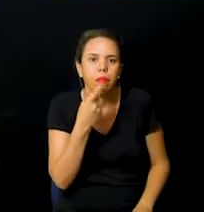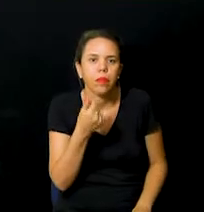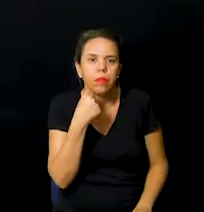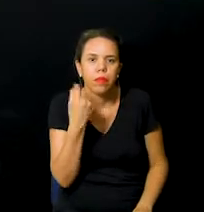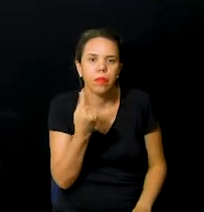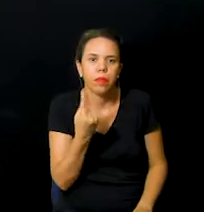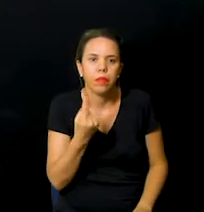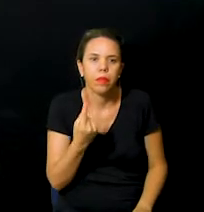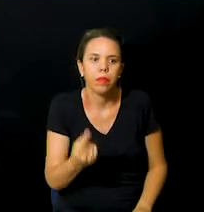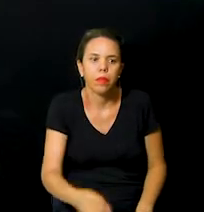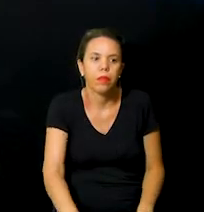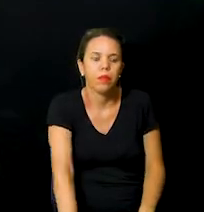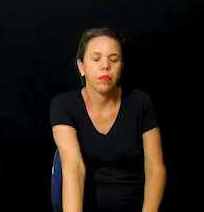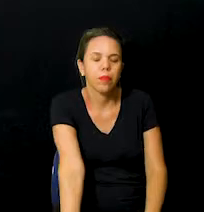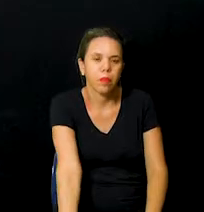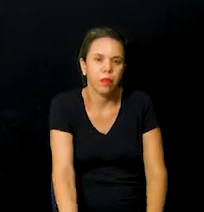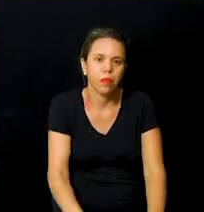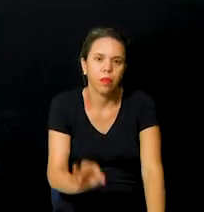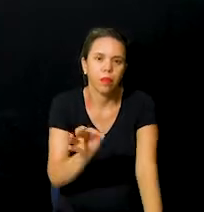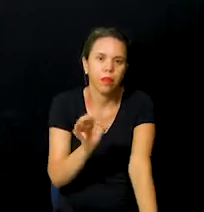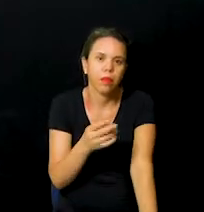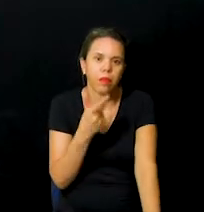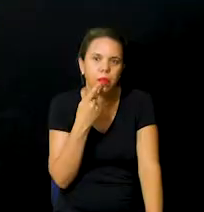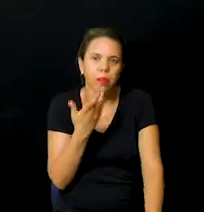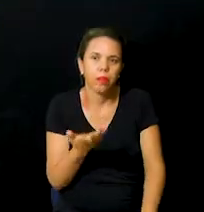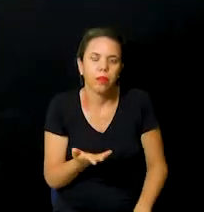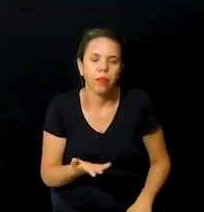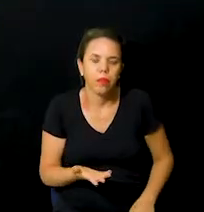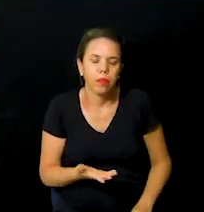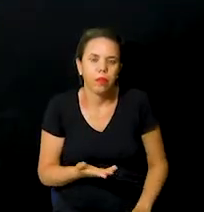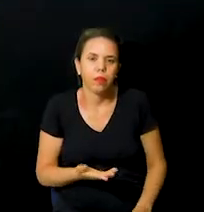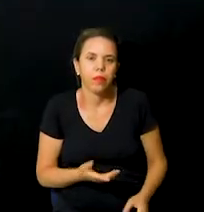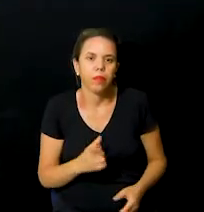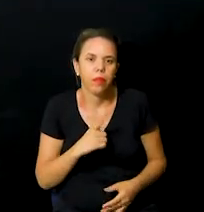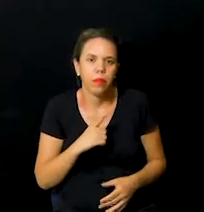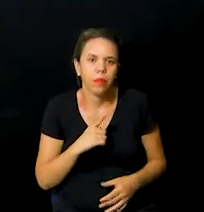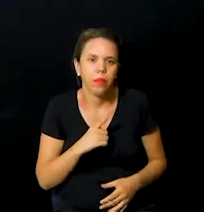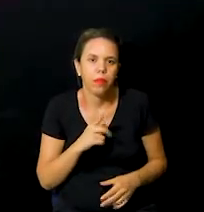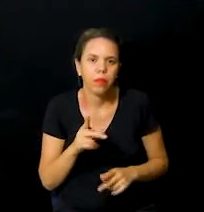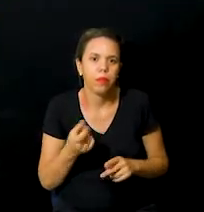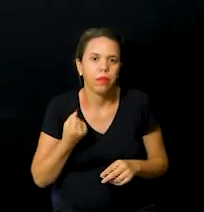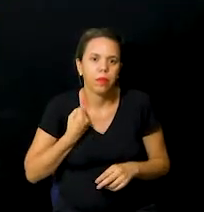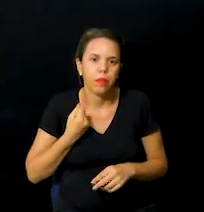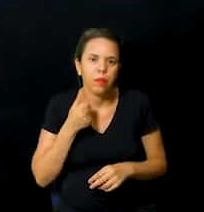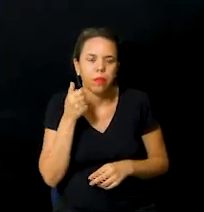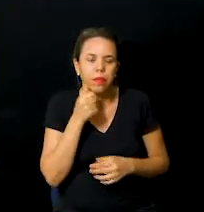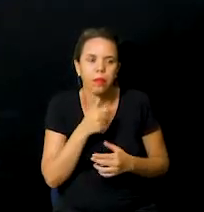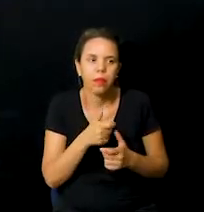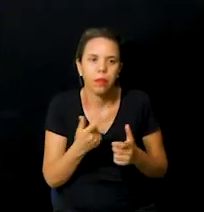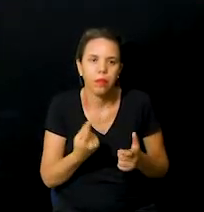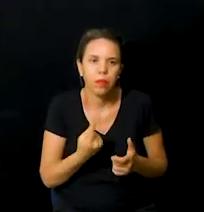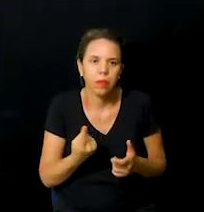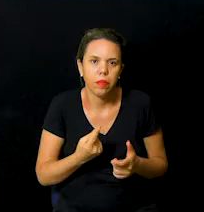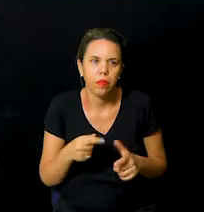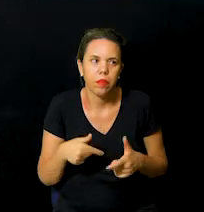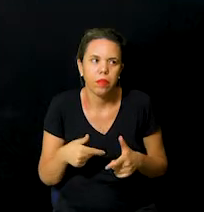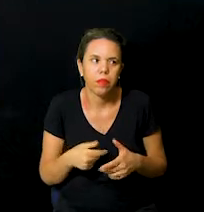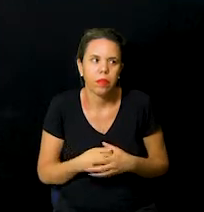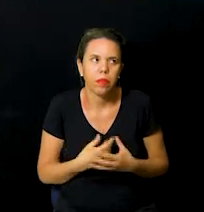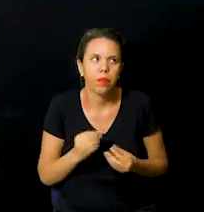inclusive mencionou que ela é mãe solo. Isso, eu que ia falar. Então, assim, inclusive existe um grande número de mães